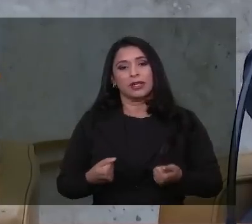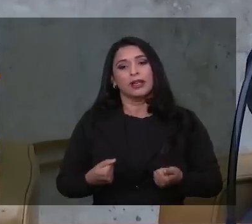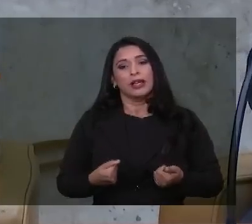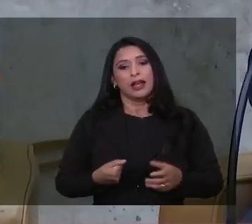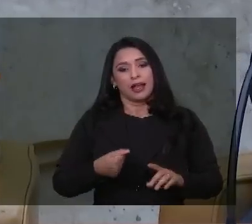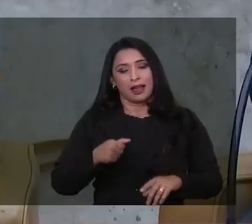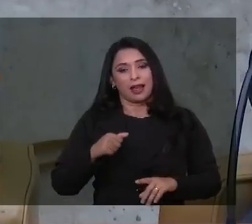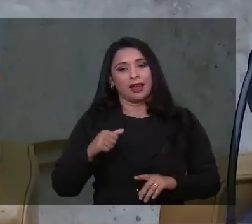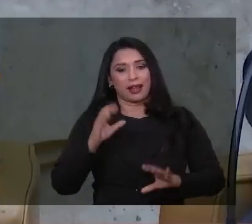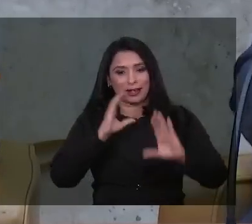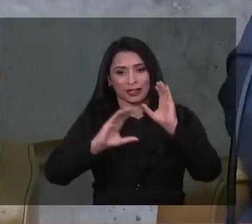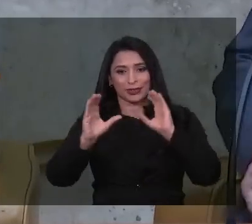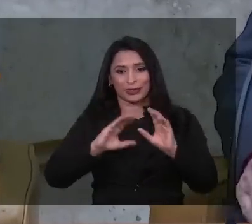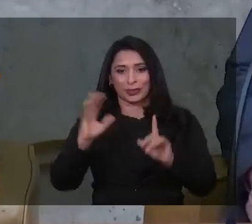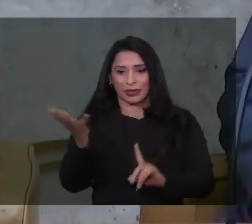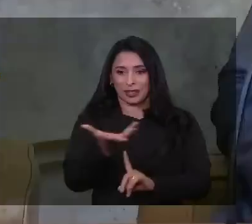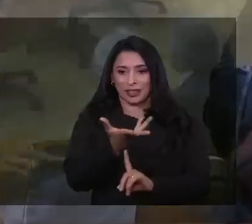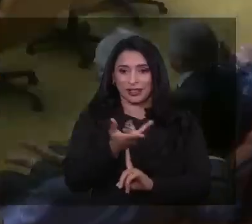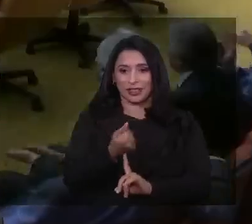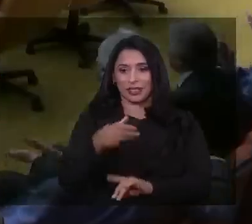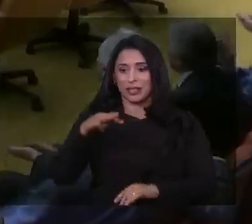Bethânia.